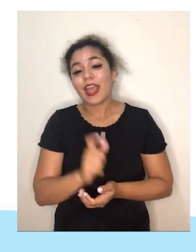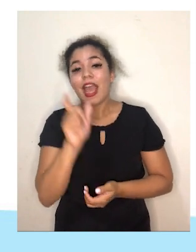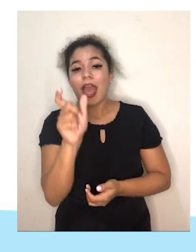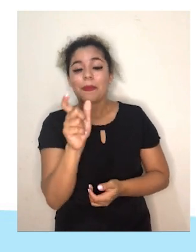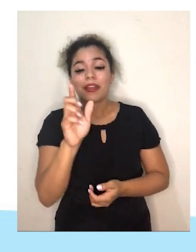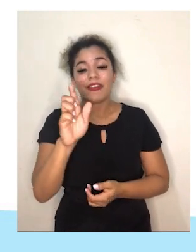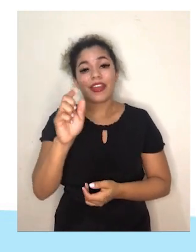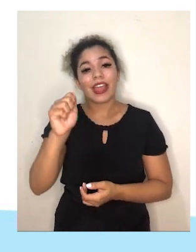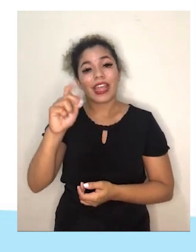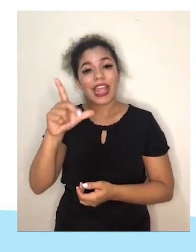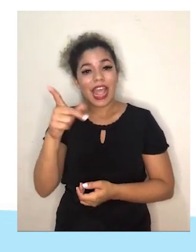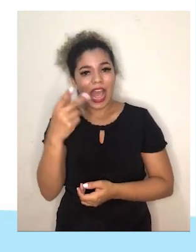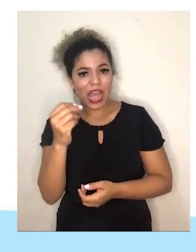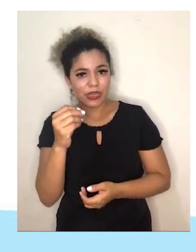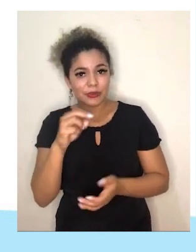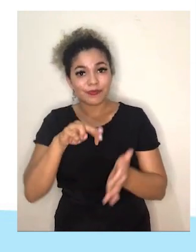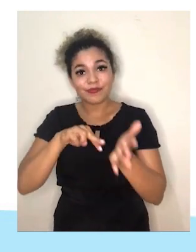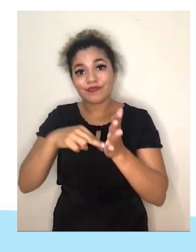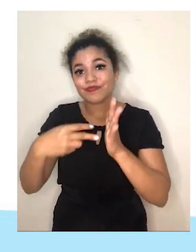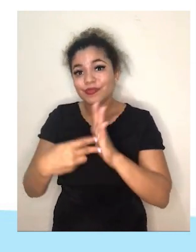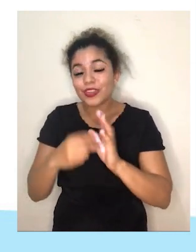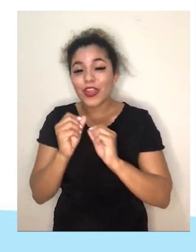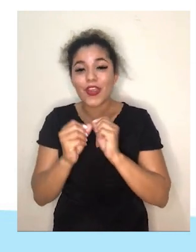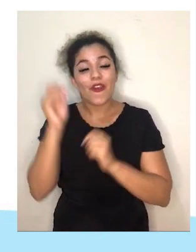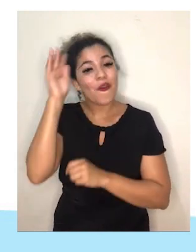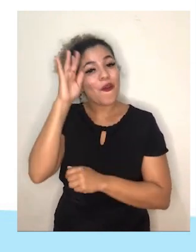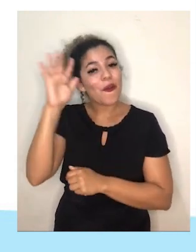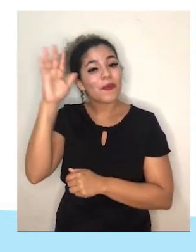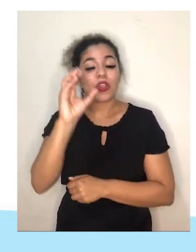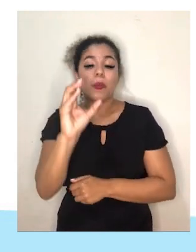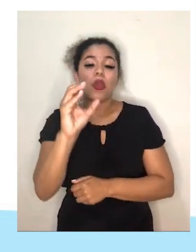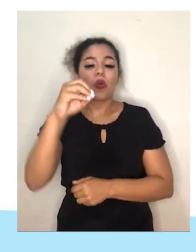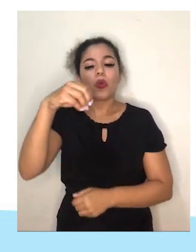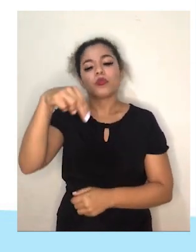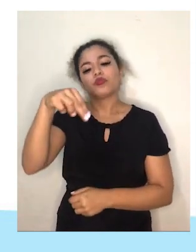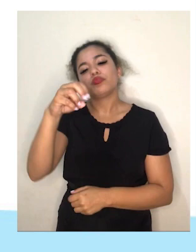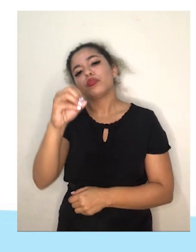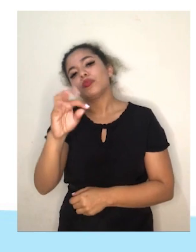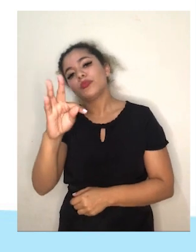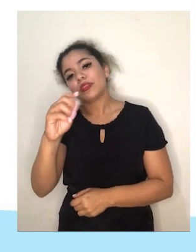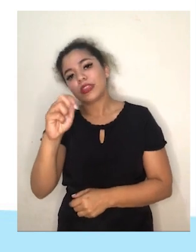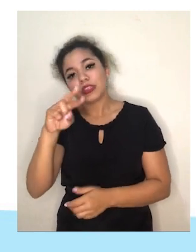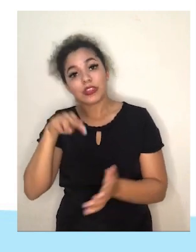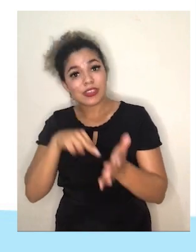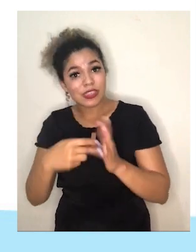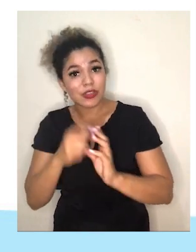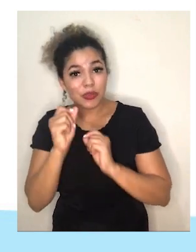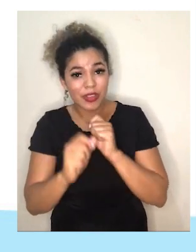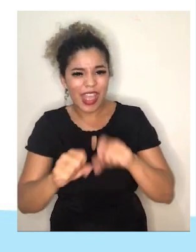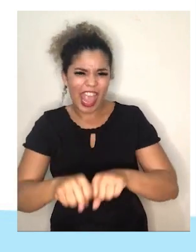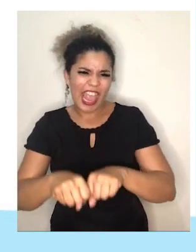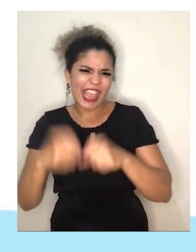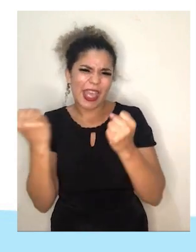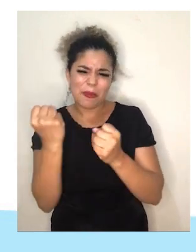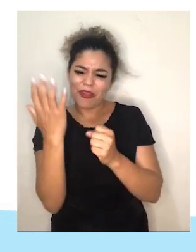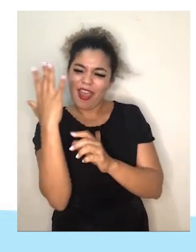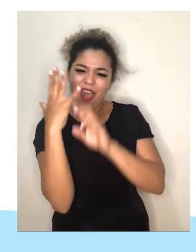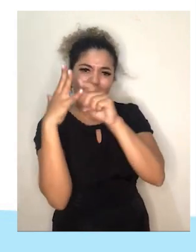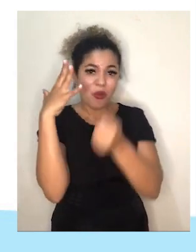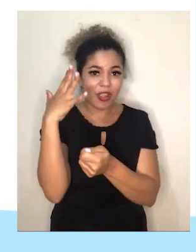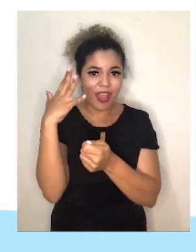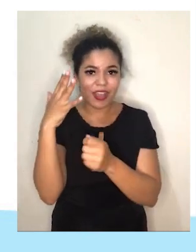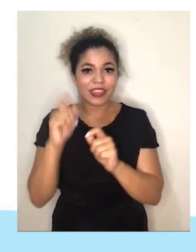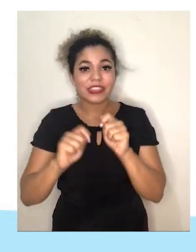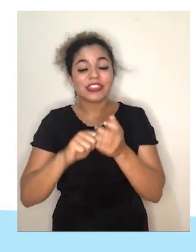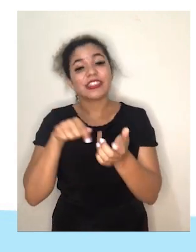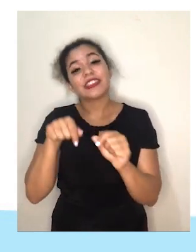palavra galho aqui está no seu sentido conotativo, né? O que significa quebrar um galho? Significa